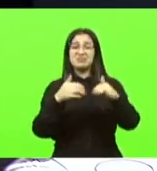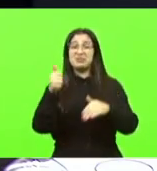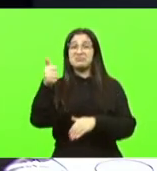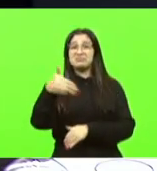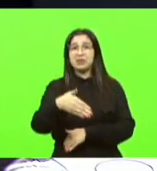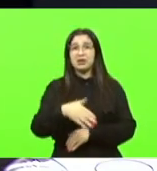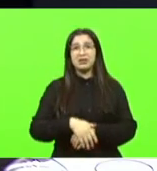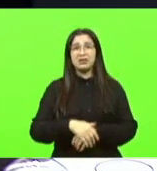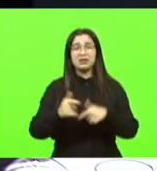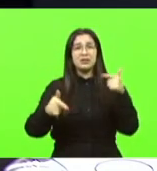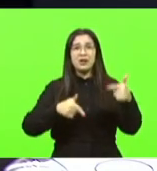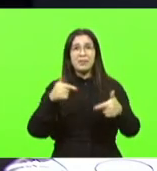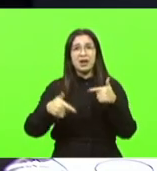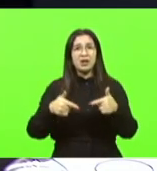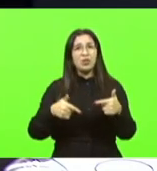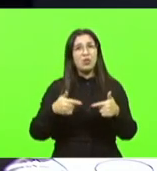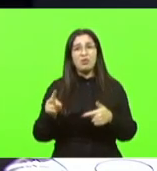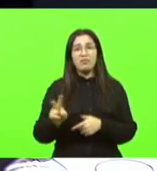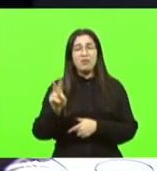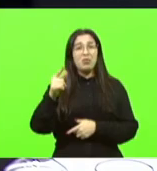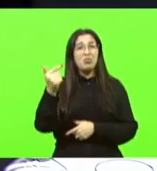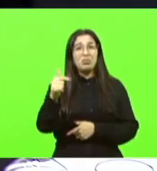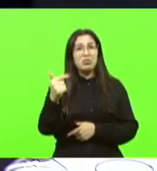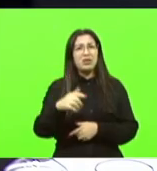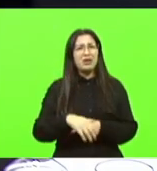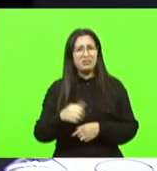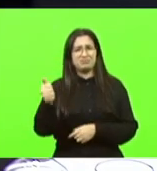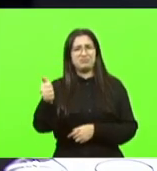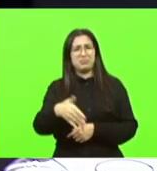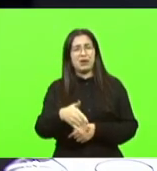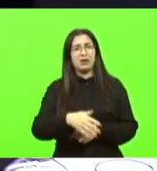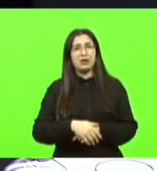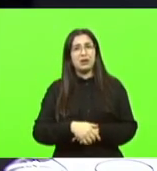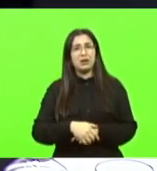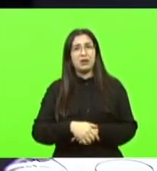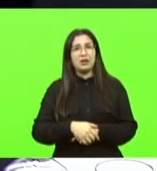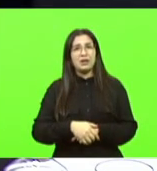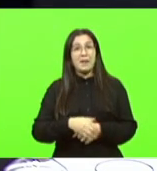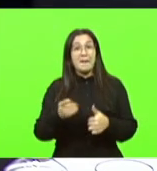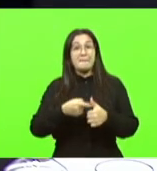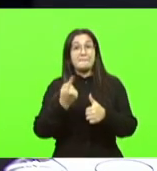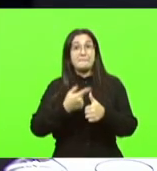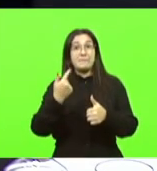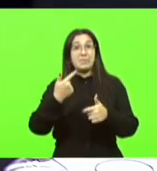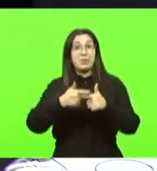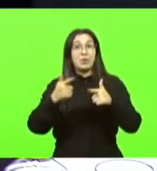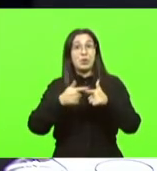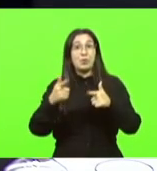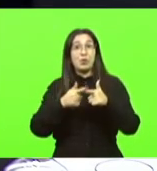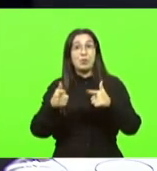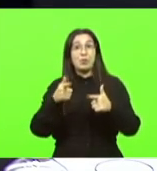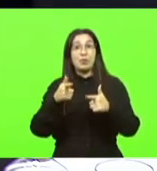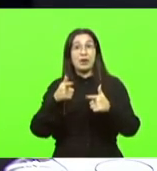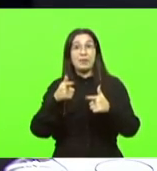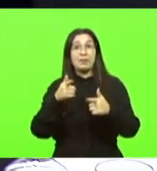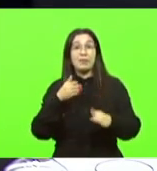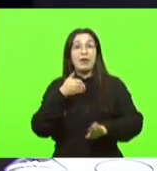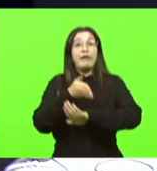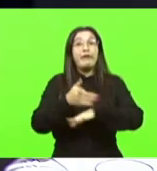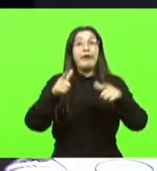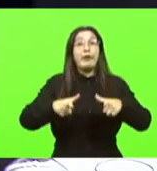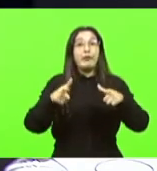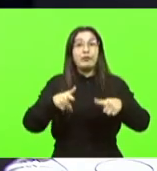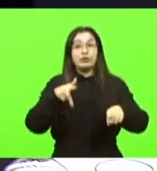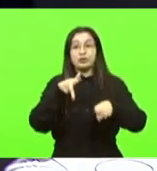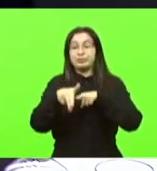não tem valor em Santa Catarina Porque na primeira dificuldade é onde é que nós vamos cortar cortar o salário de vestibular categoria